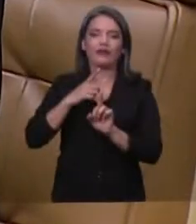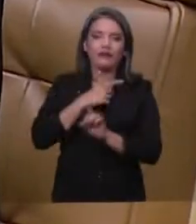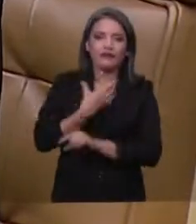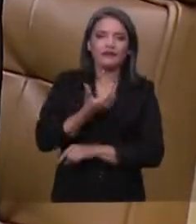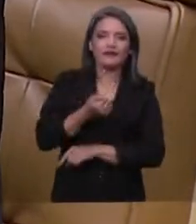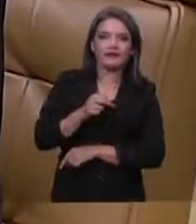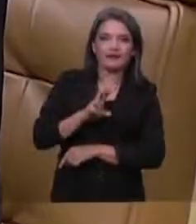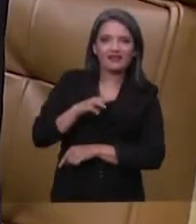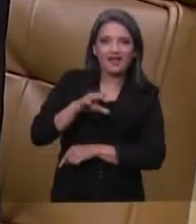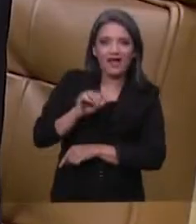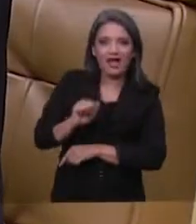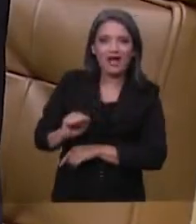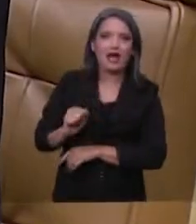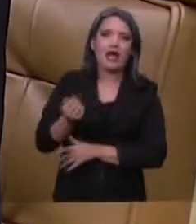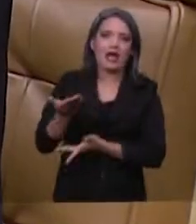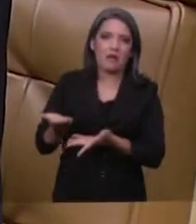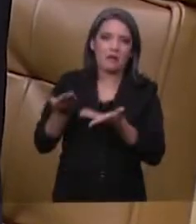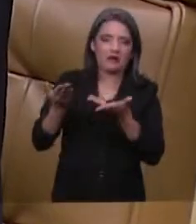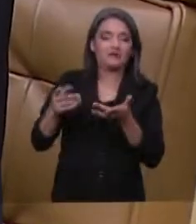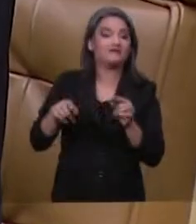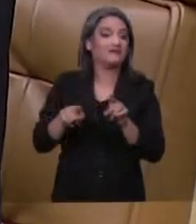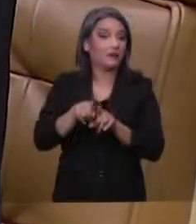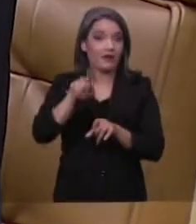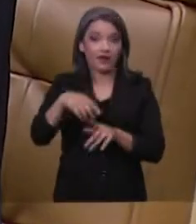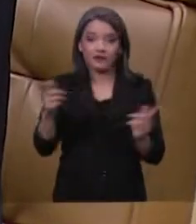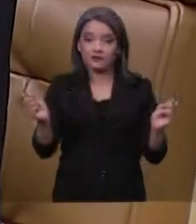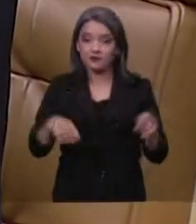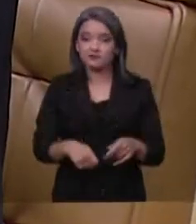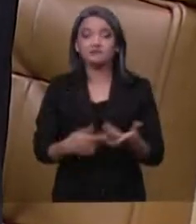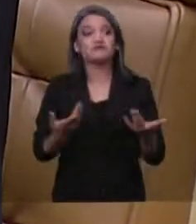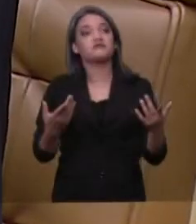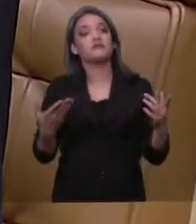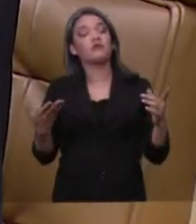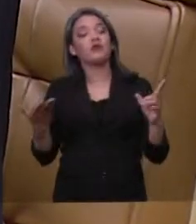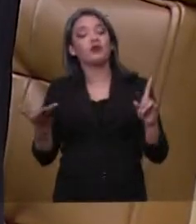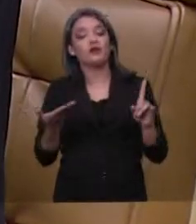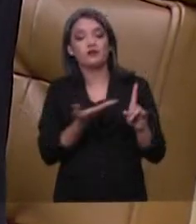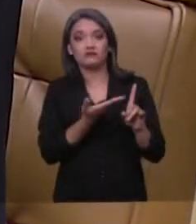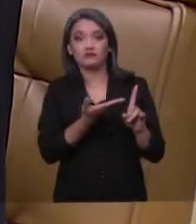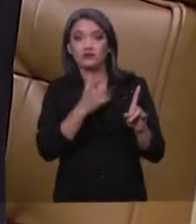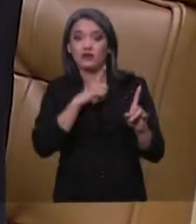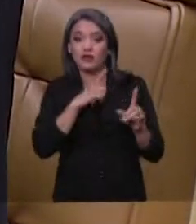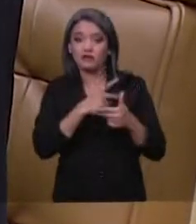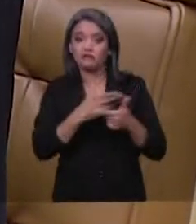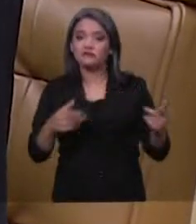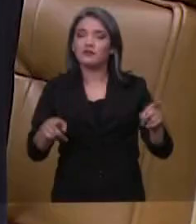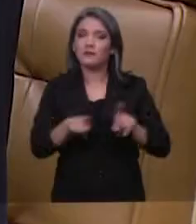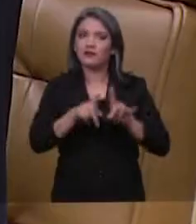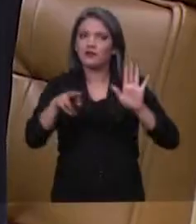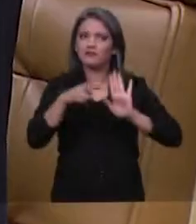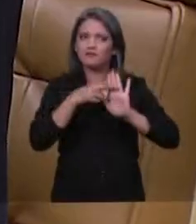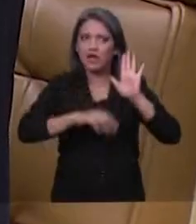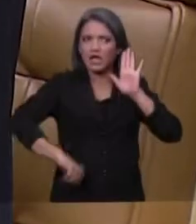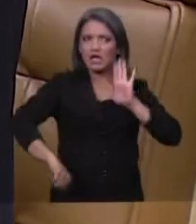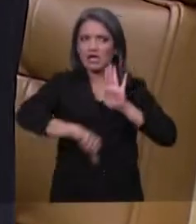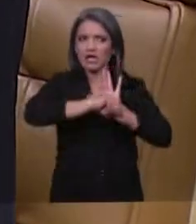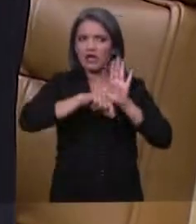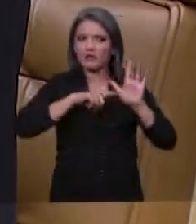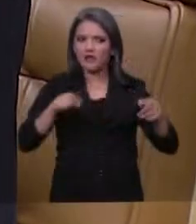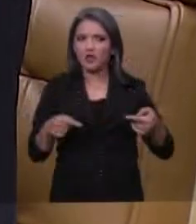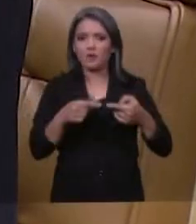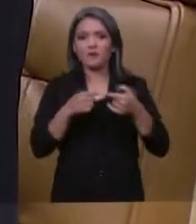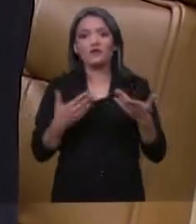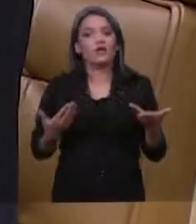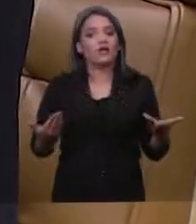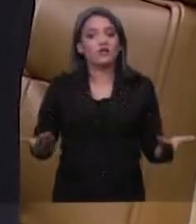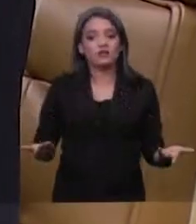Então, dessa forma, as condutas desenvolvidas pelos réus são formais e materialmente típicas, adequando-se às normas incriminadoras imputadas, entendo não haver, por